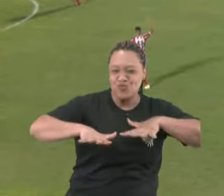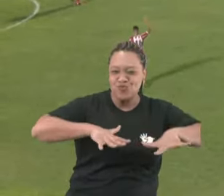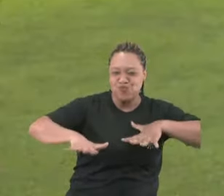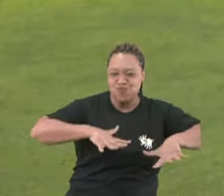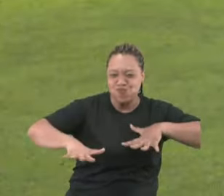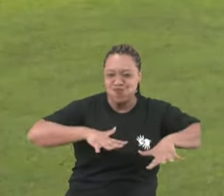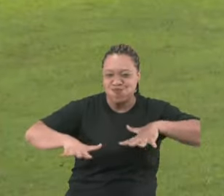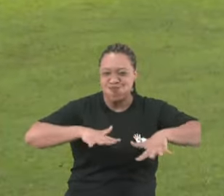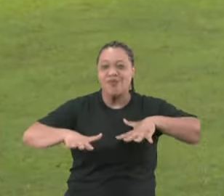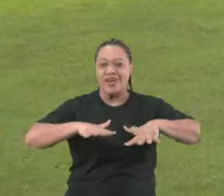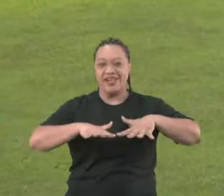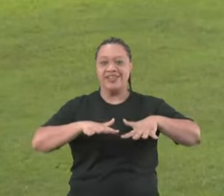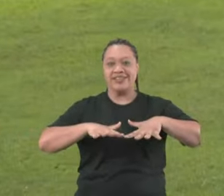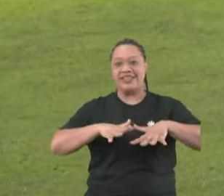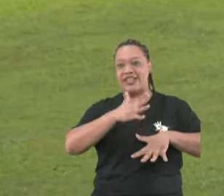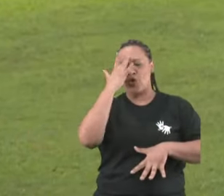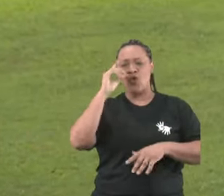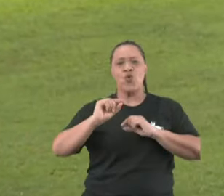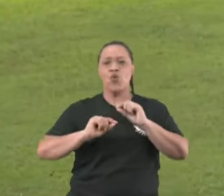Sem jogo. Que fazem, hein?